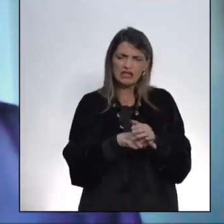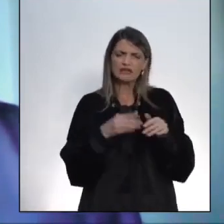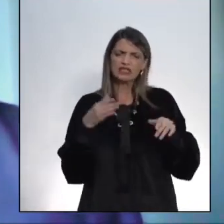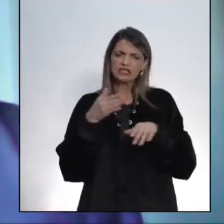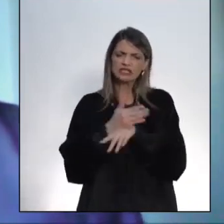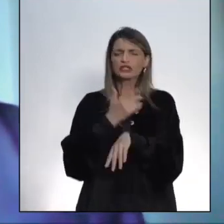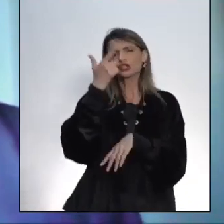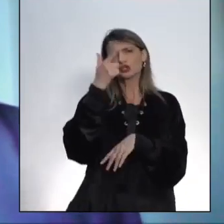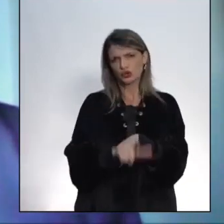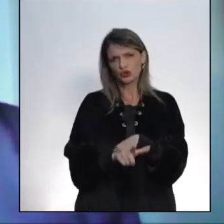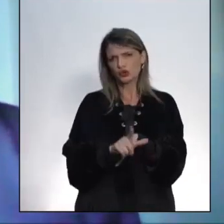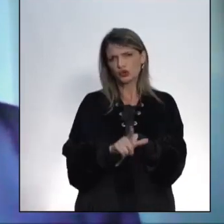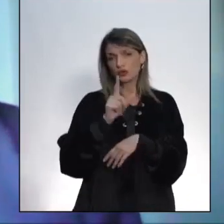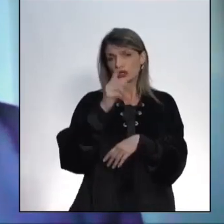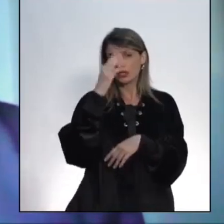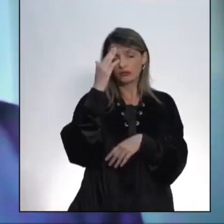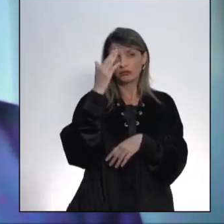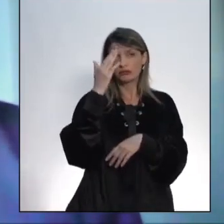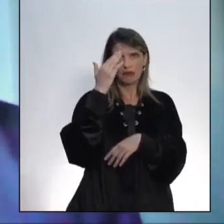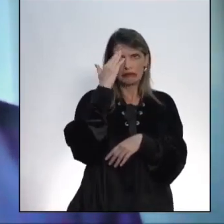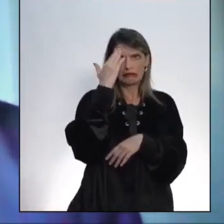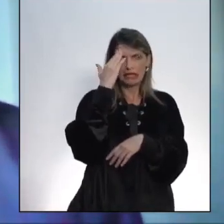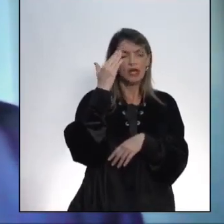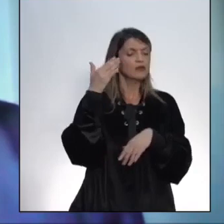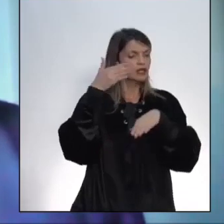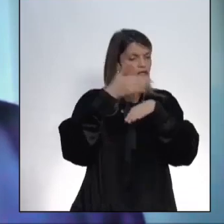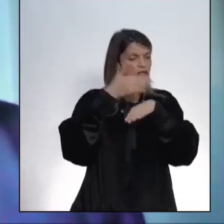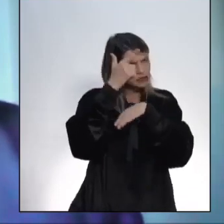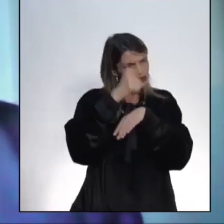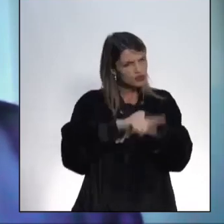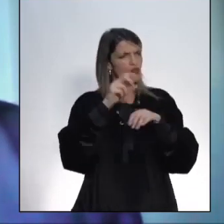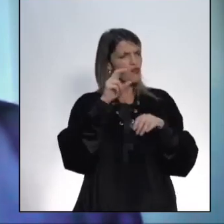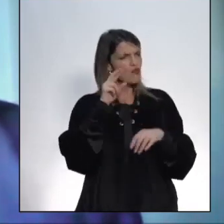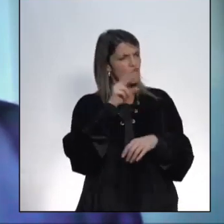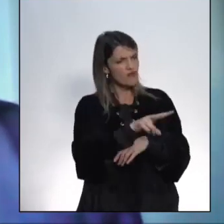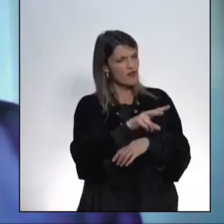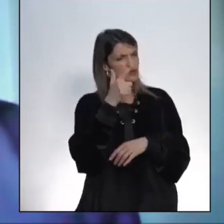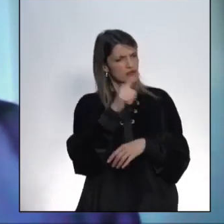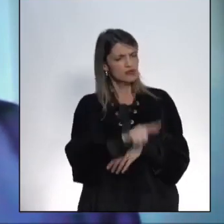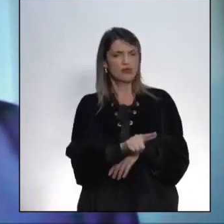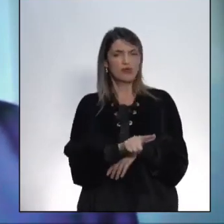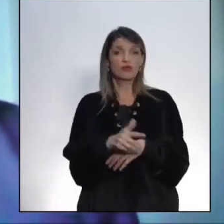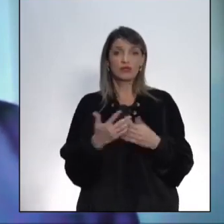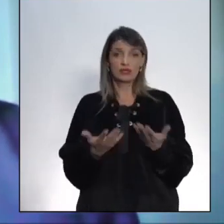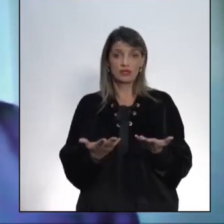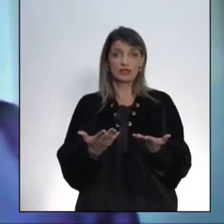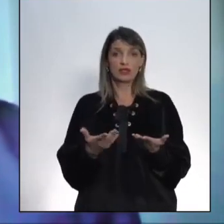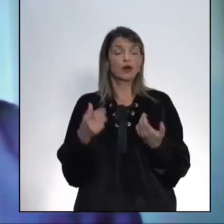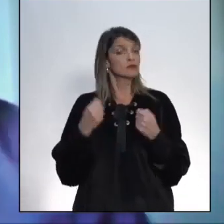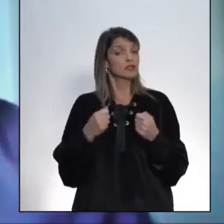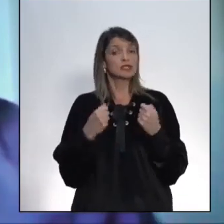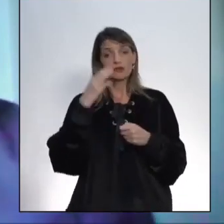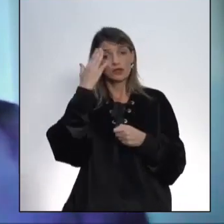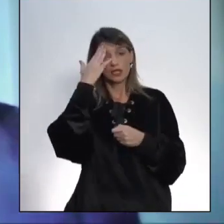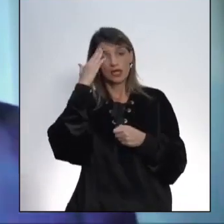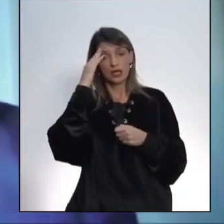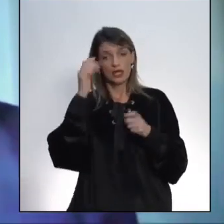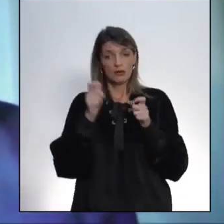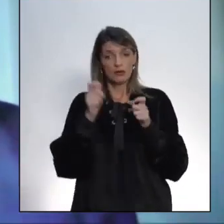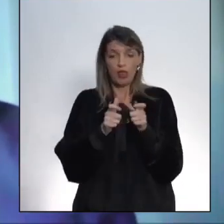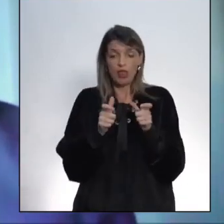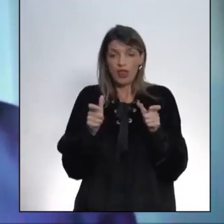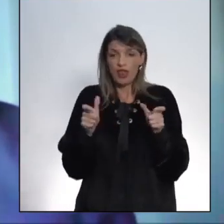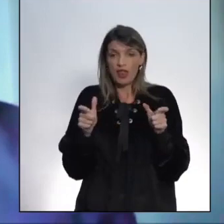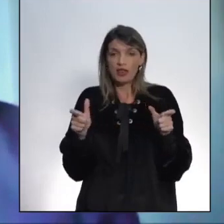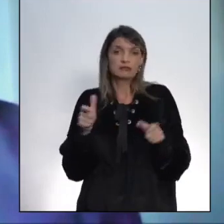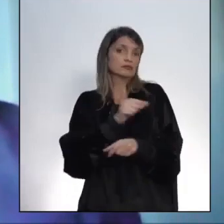entender. Então, eu tenho todos os perfis de alunos e eu preciso pensar nisso e tentar atingir uma gama maior